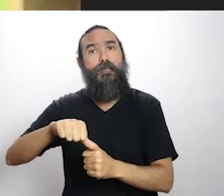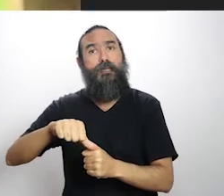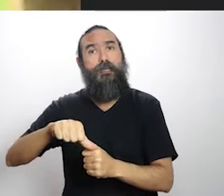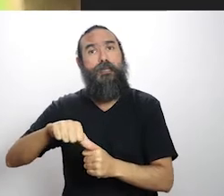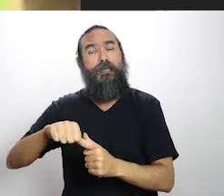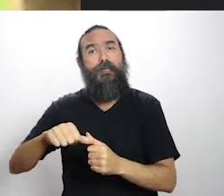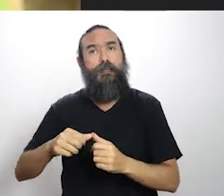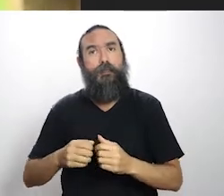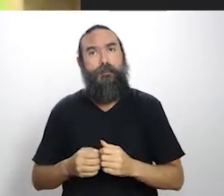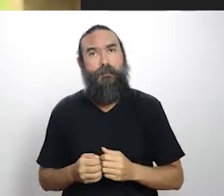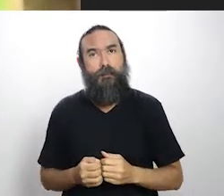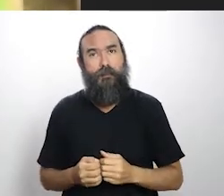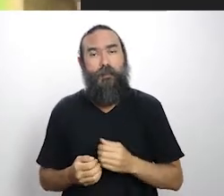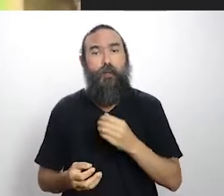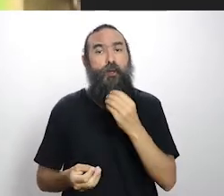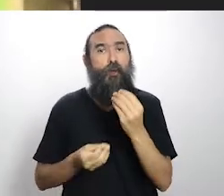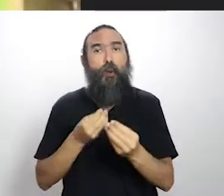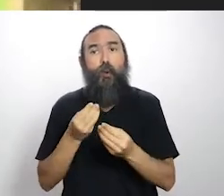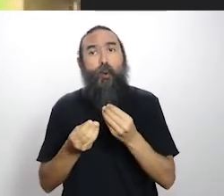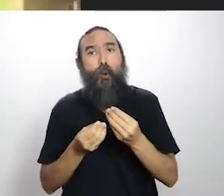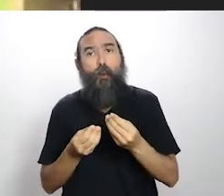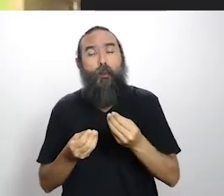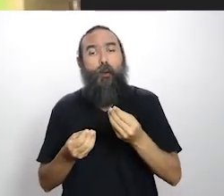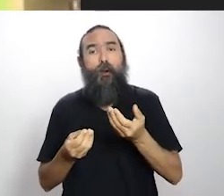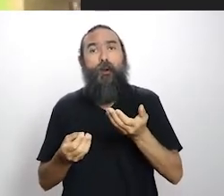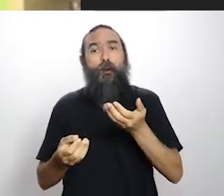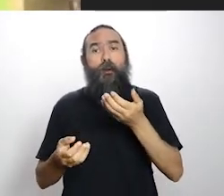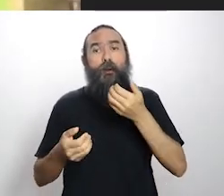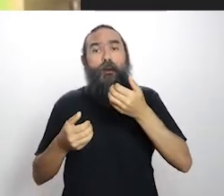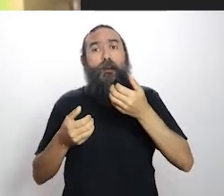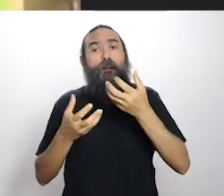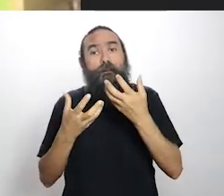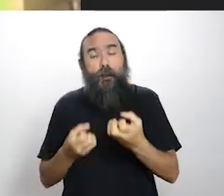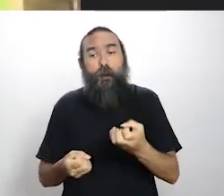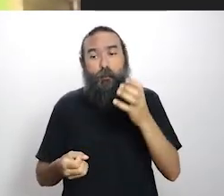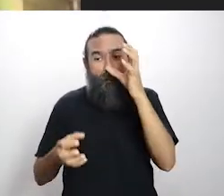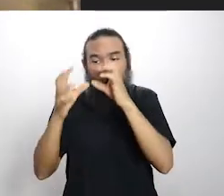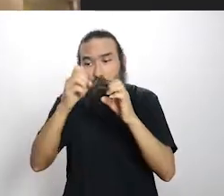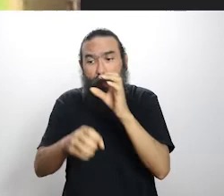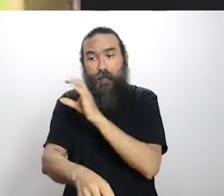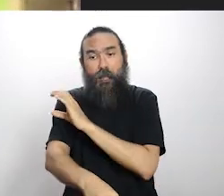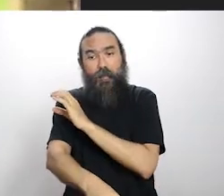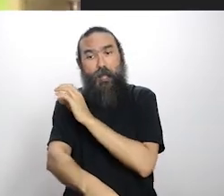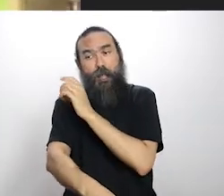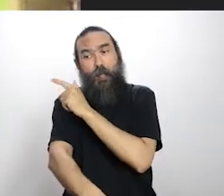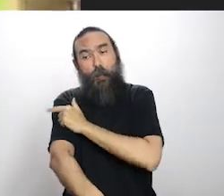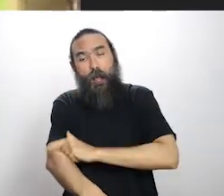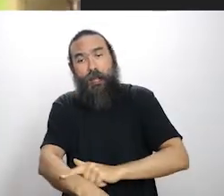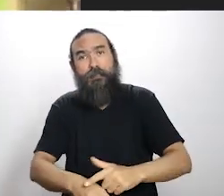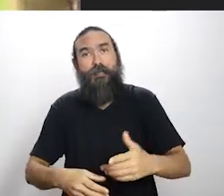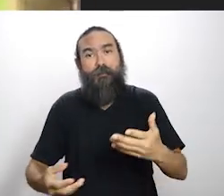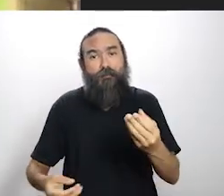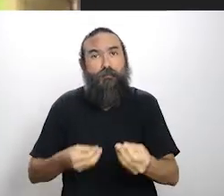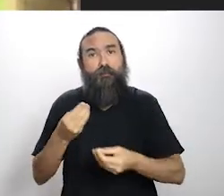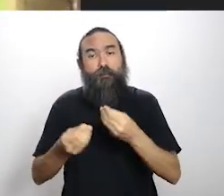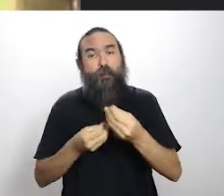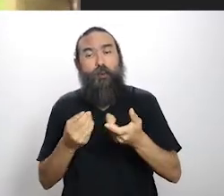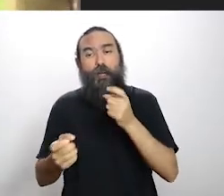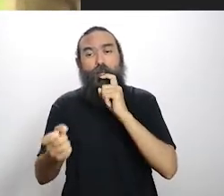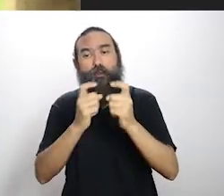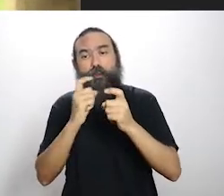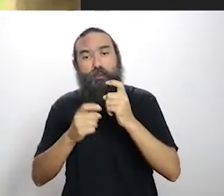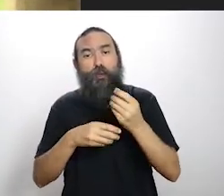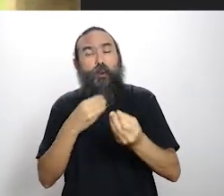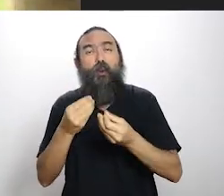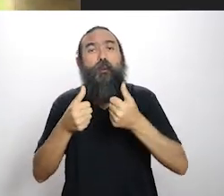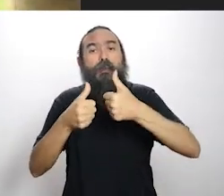de espaço, de como que a gente vai aprender, e queremos discutir, assim, entender como que está a